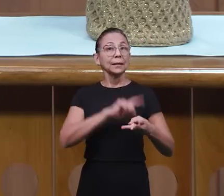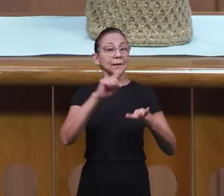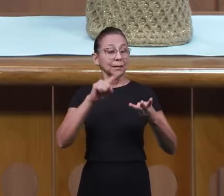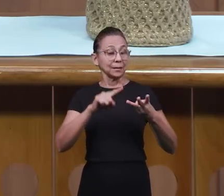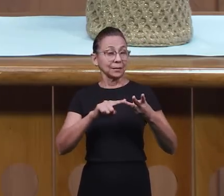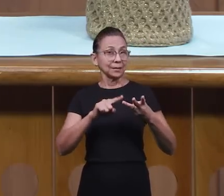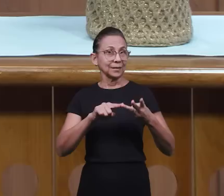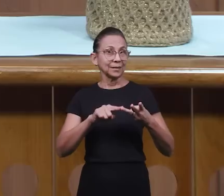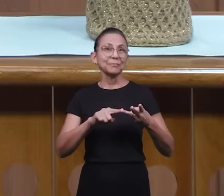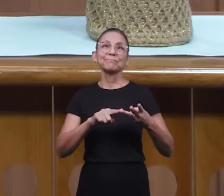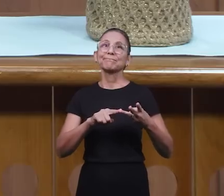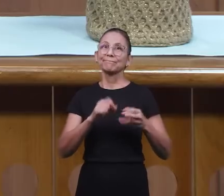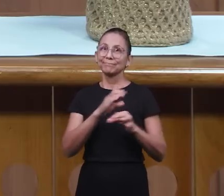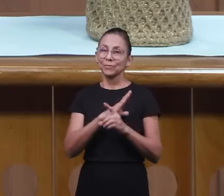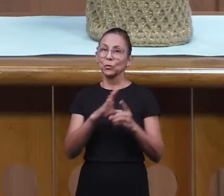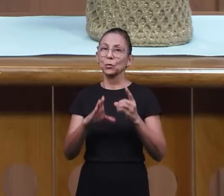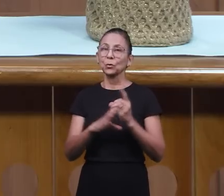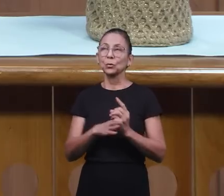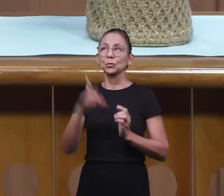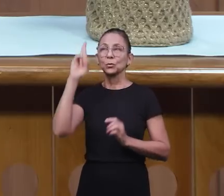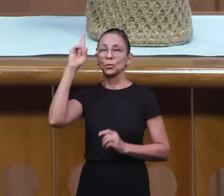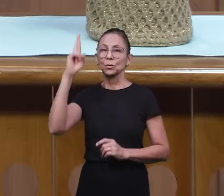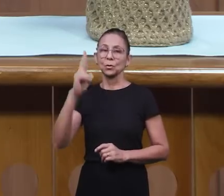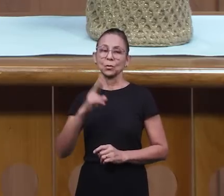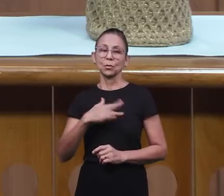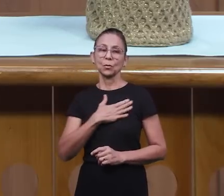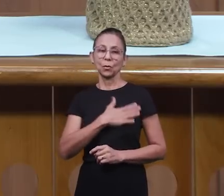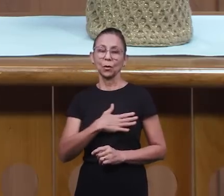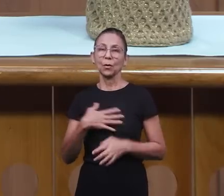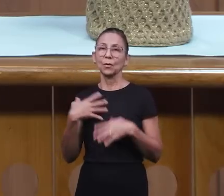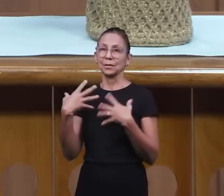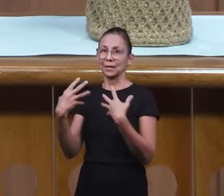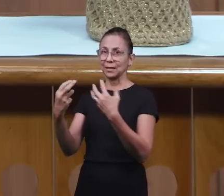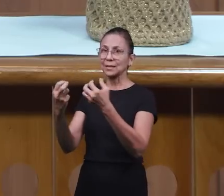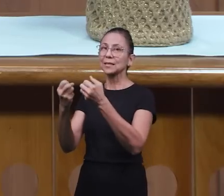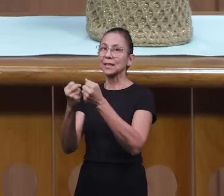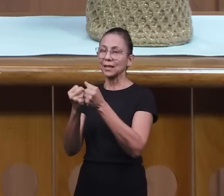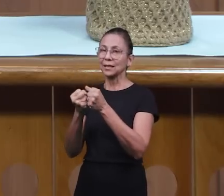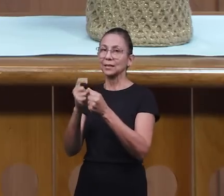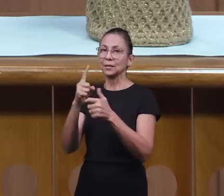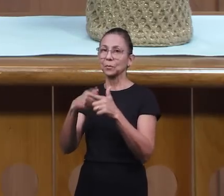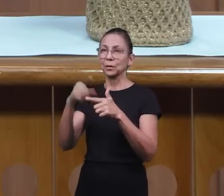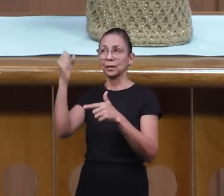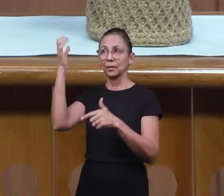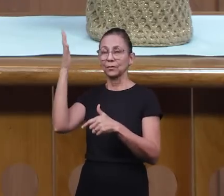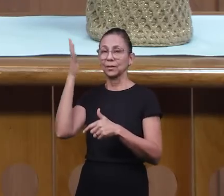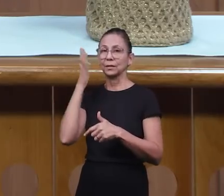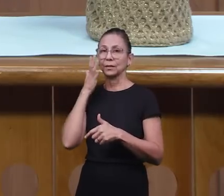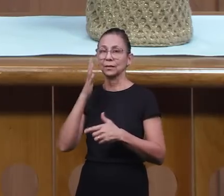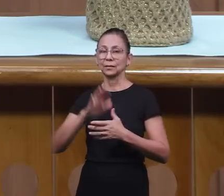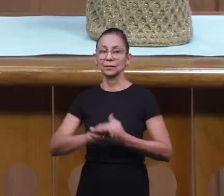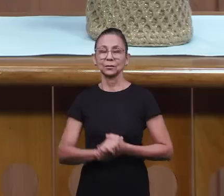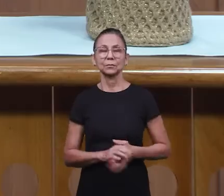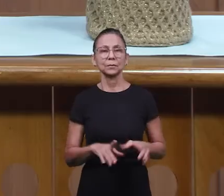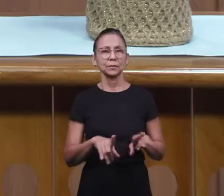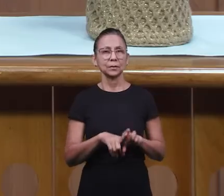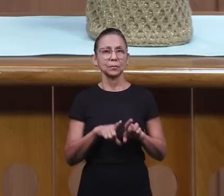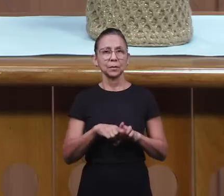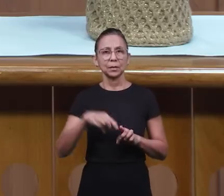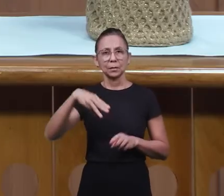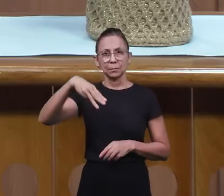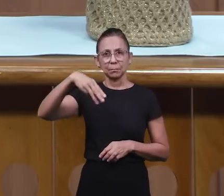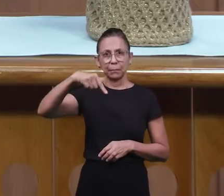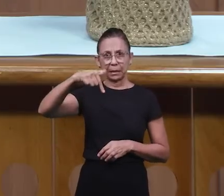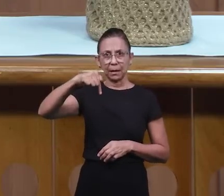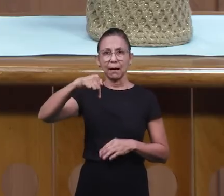revelação do Senhor. E o próprio profeta Miqueias, ainda no capítulo 6, um pouco antes do versículo que